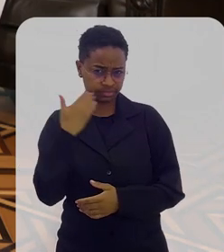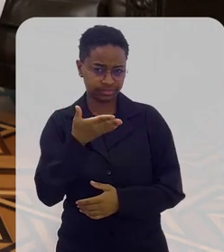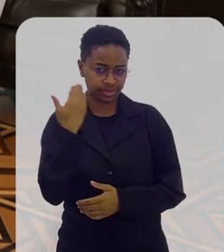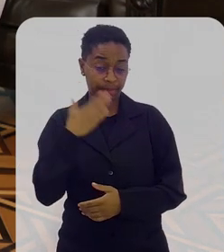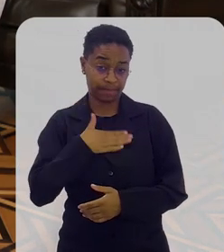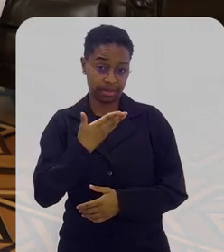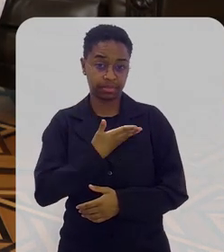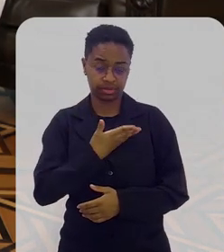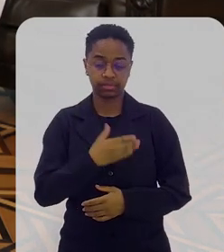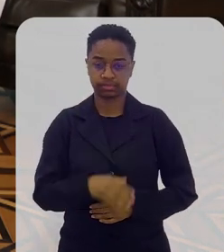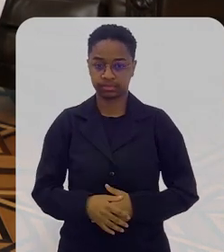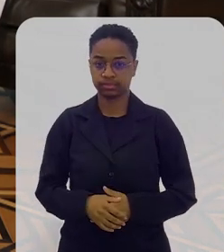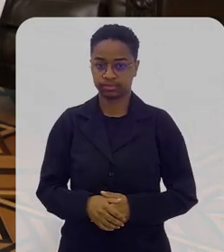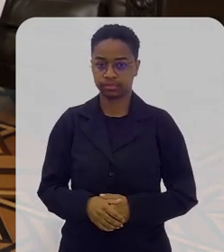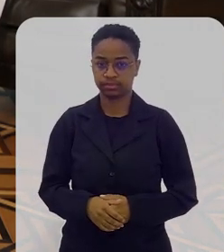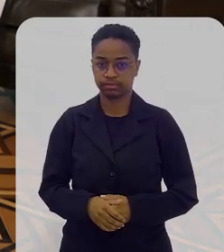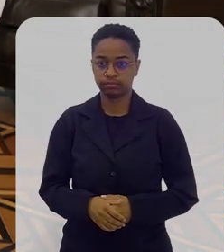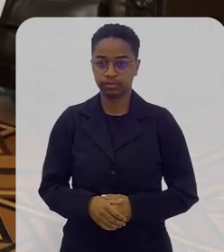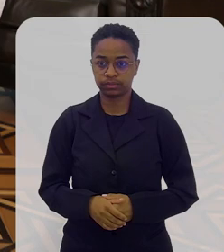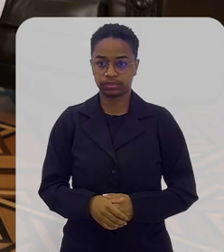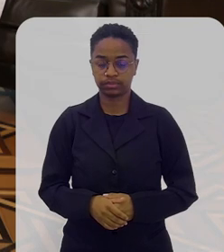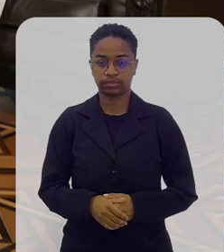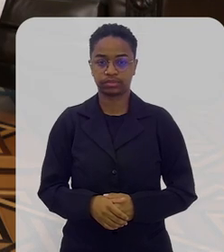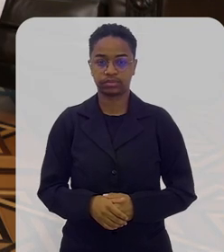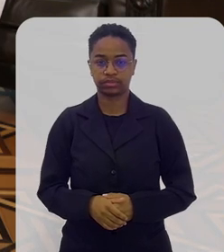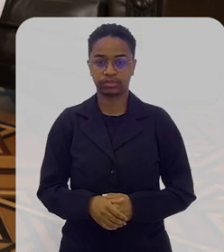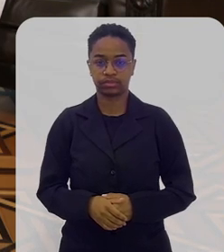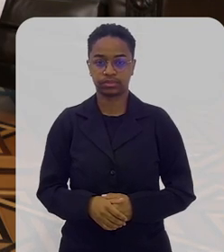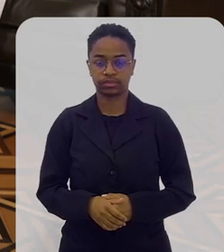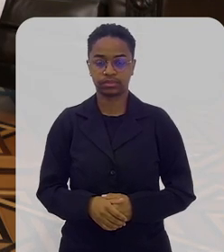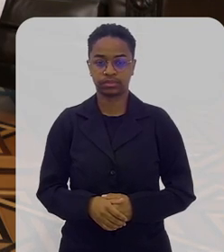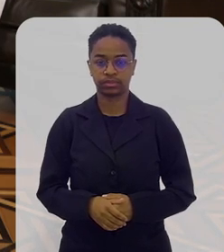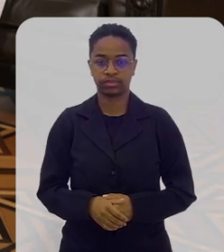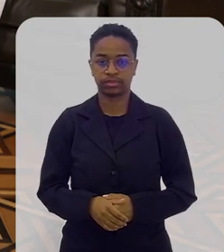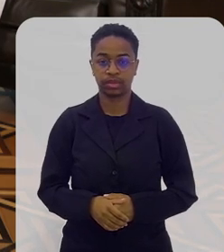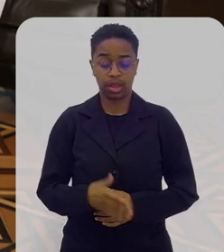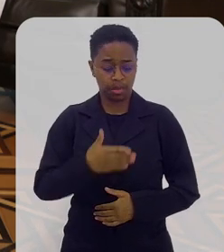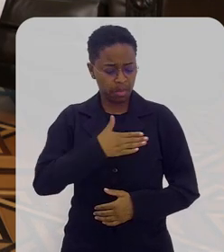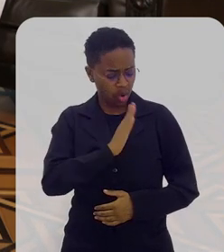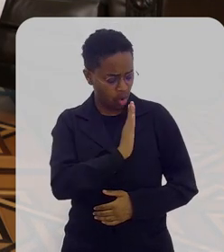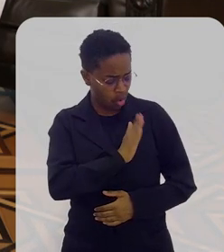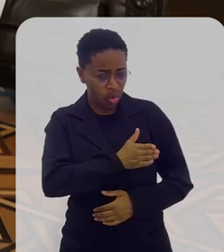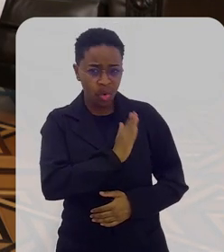amiga. De coração.